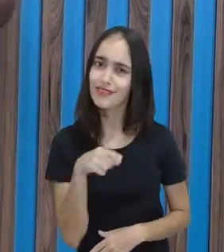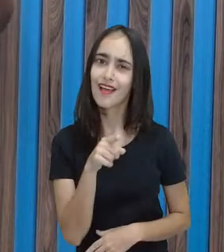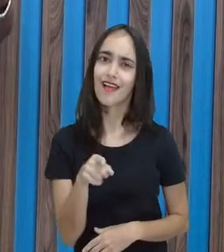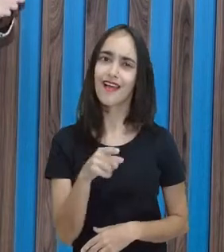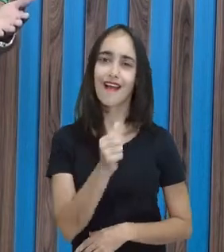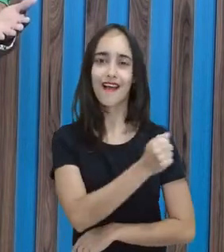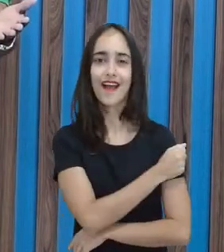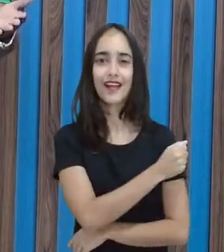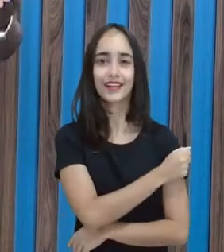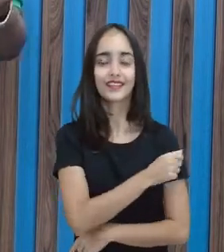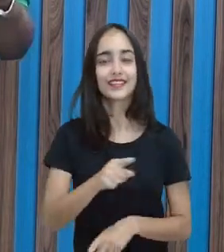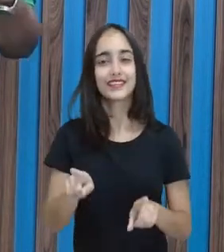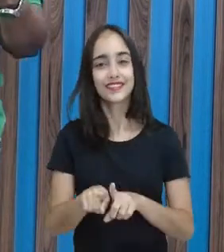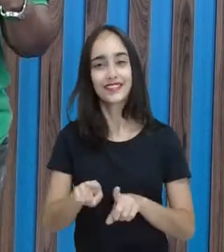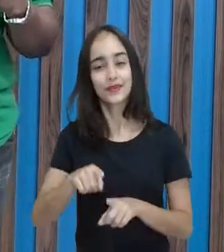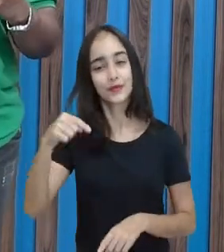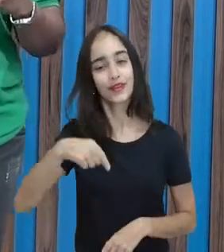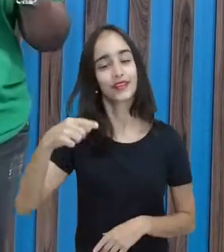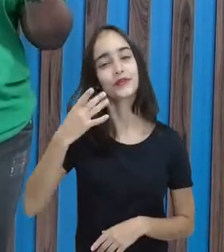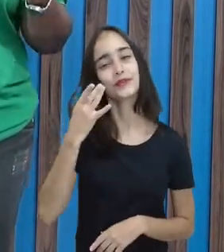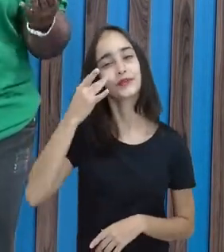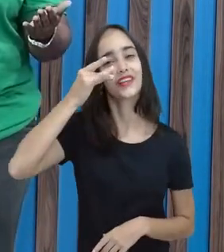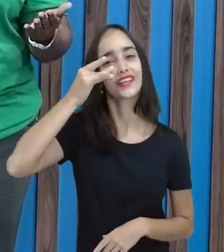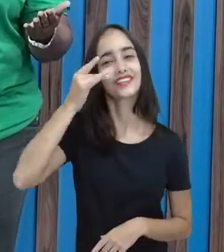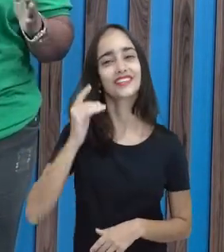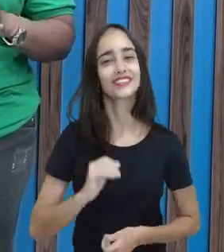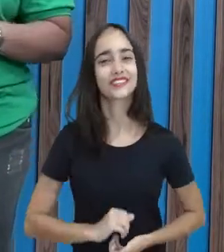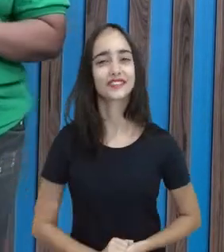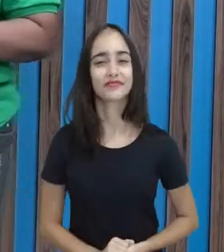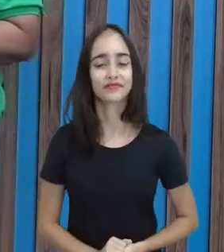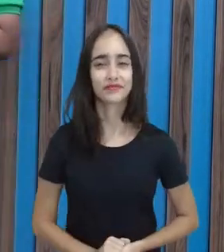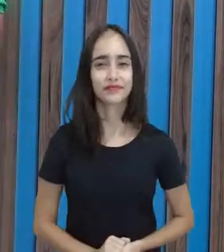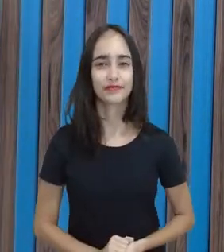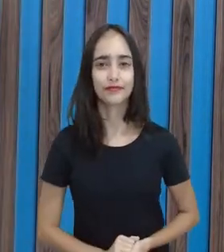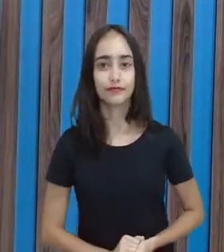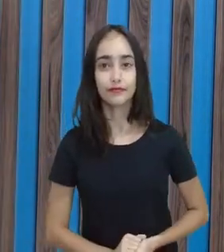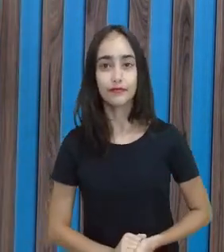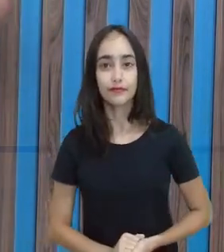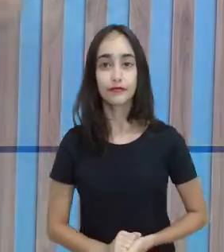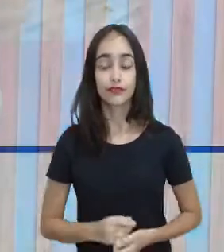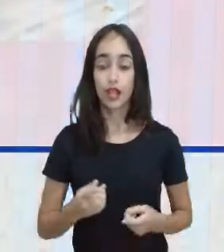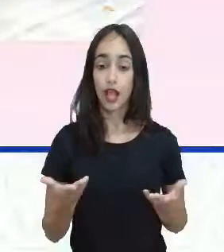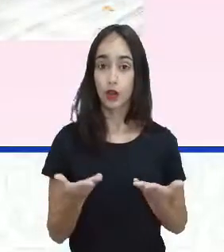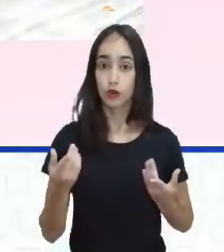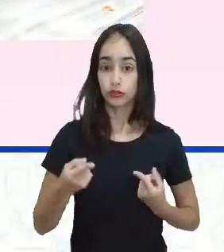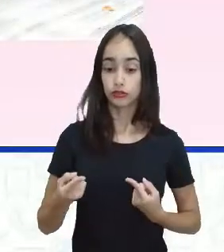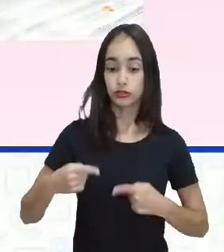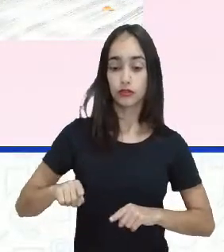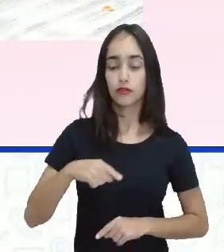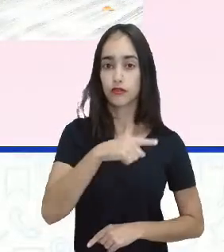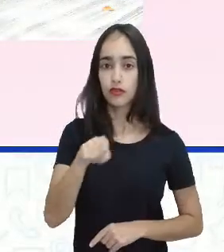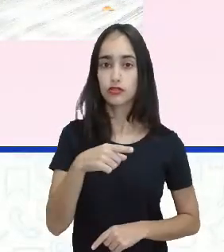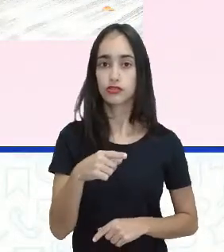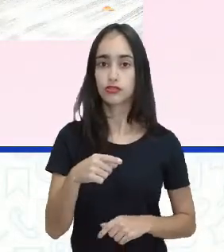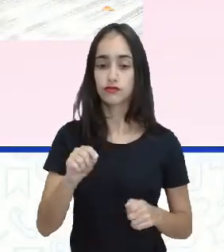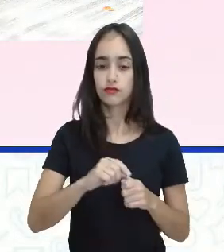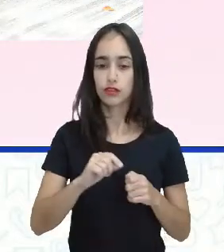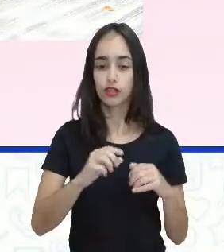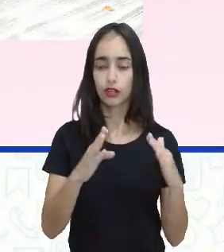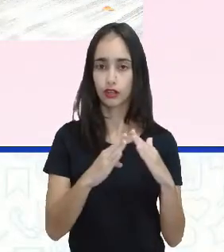do presencial, nossos colegas professores do presencial. Esse desafio vocês vão fazer em casa. Aqui eu